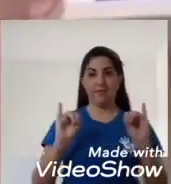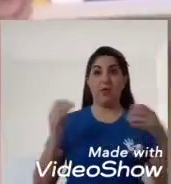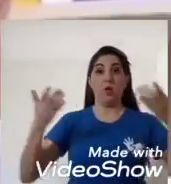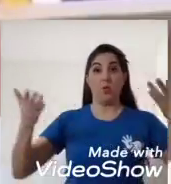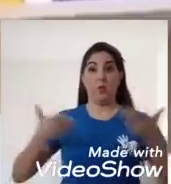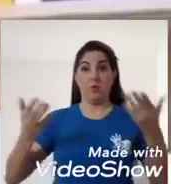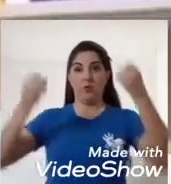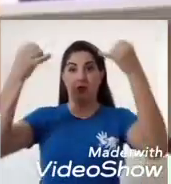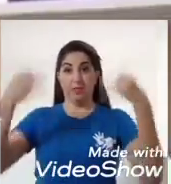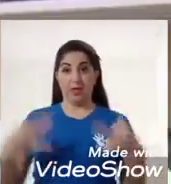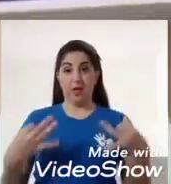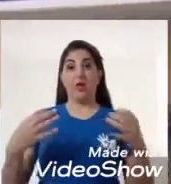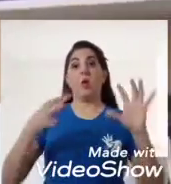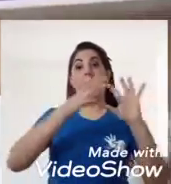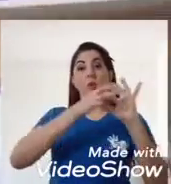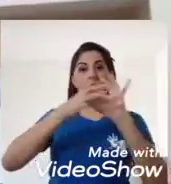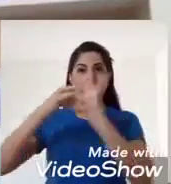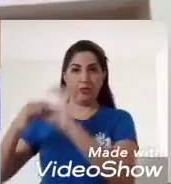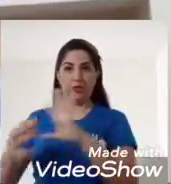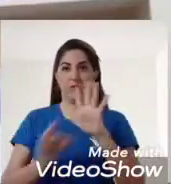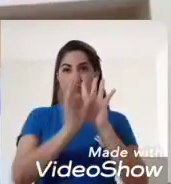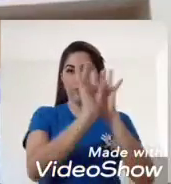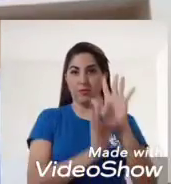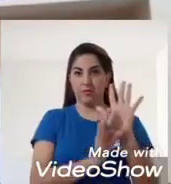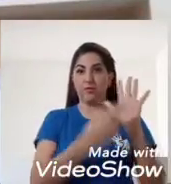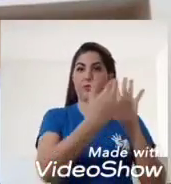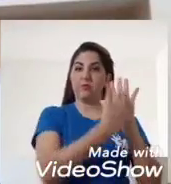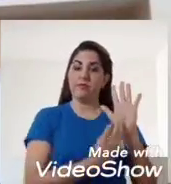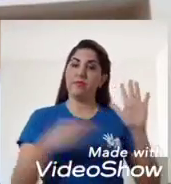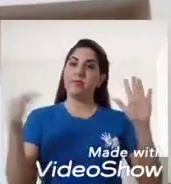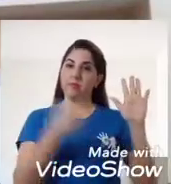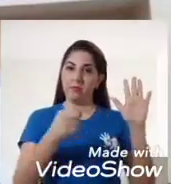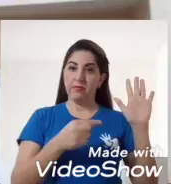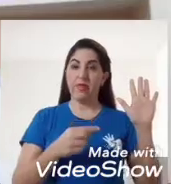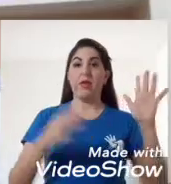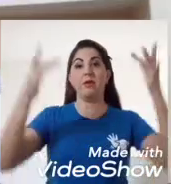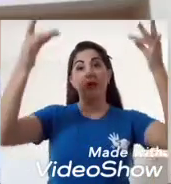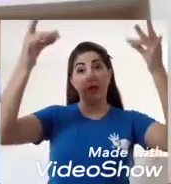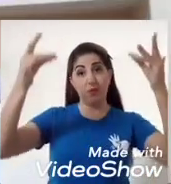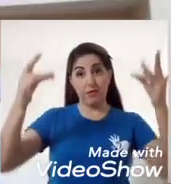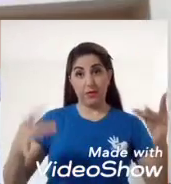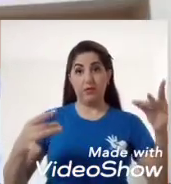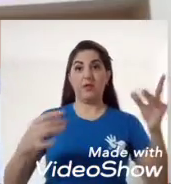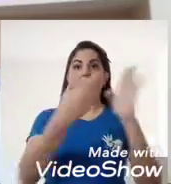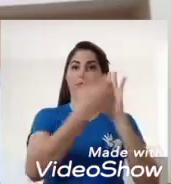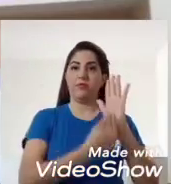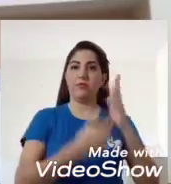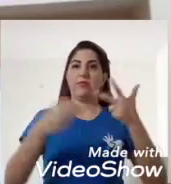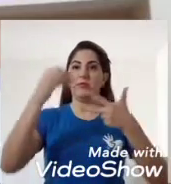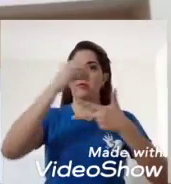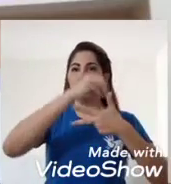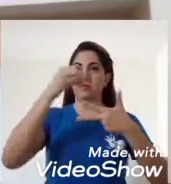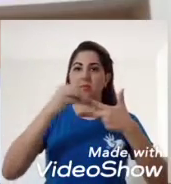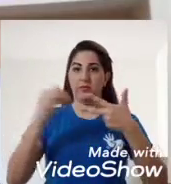Olá, hoje nós falaremos sobre a coesão textual na redação, mais especificamente na redação do Enem. Então